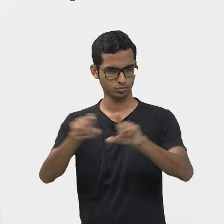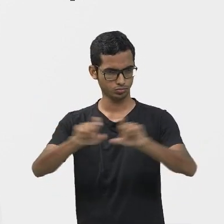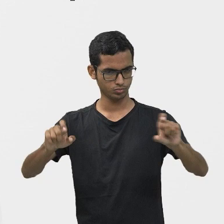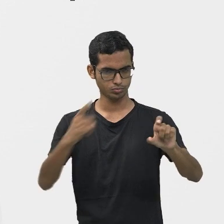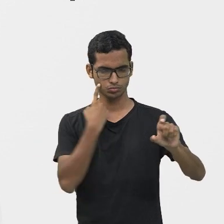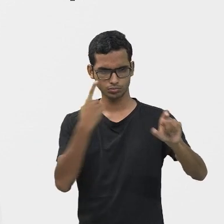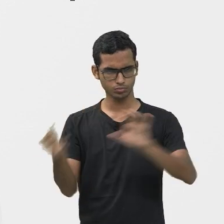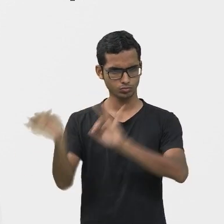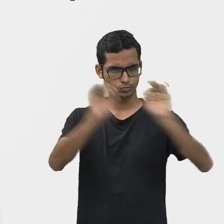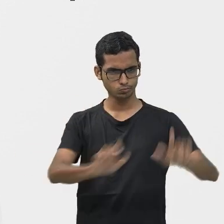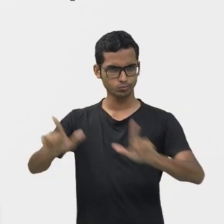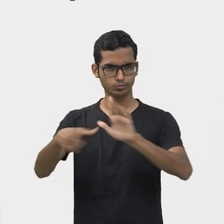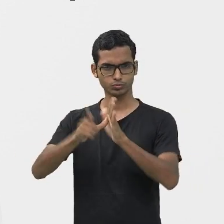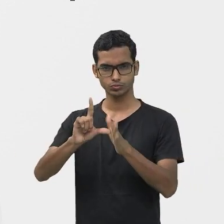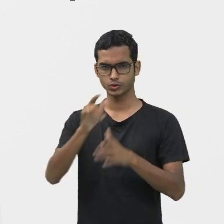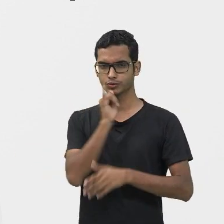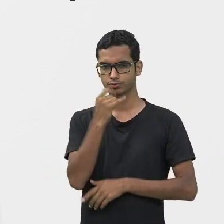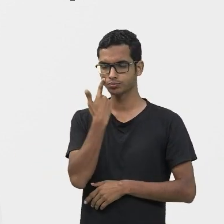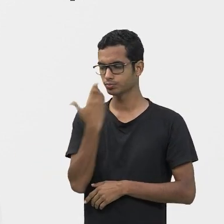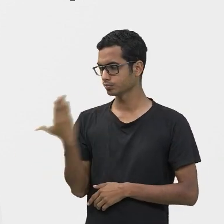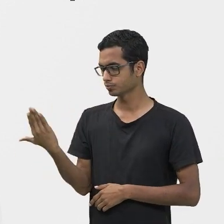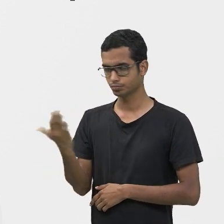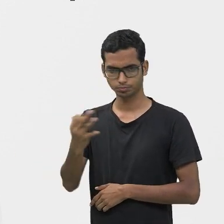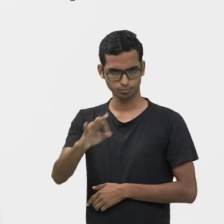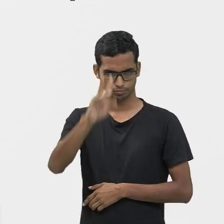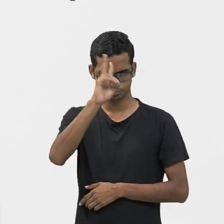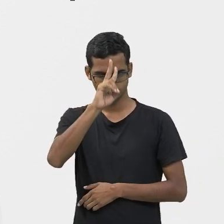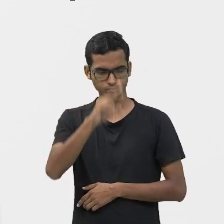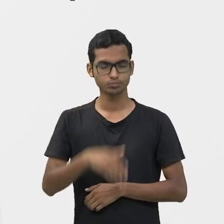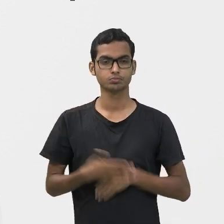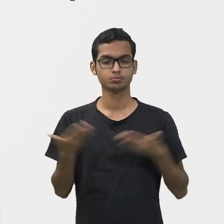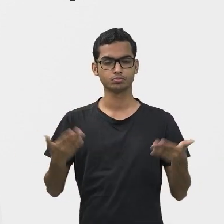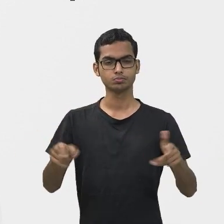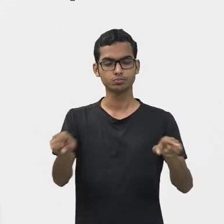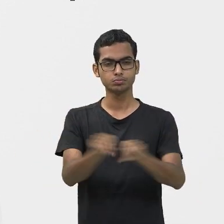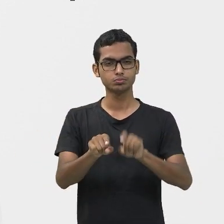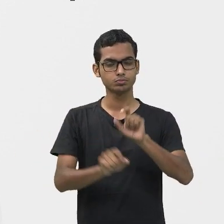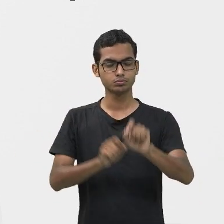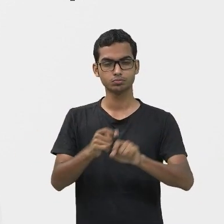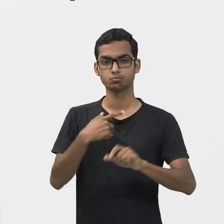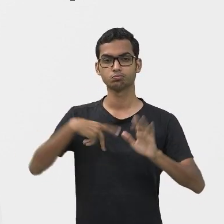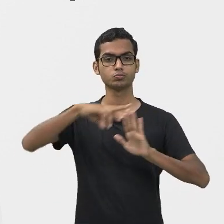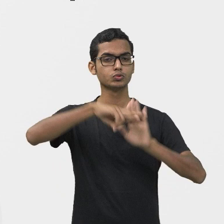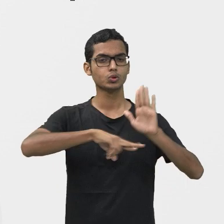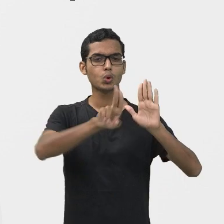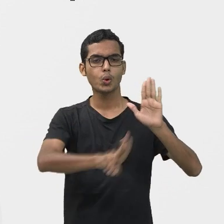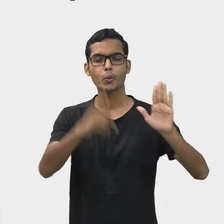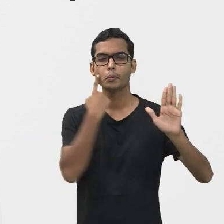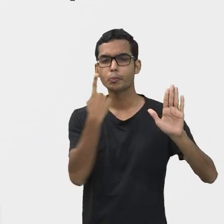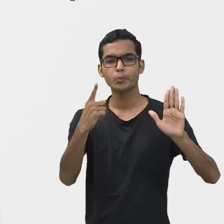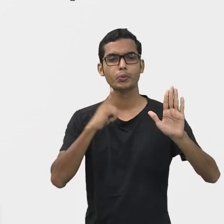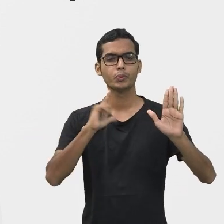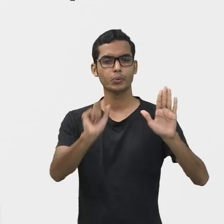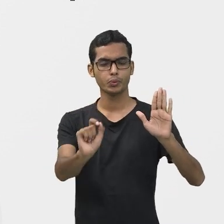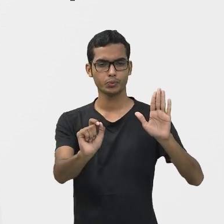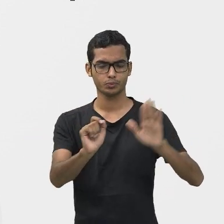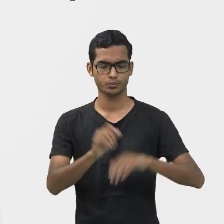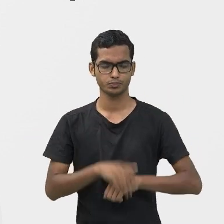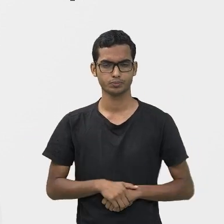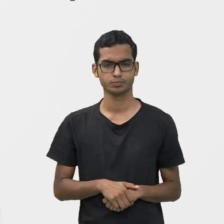acabou de ver no nosso exemplo, tá? E aí, essa regra é aplicada exatamente ao termo,